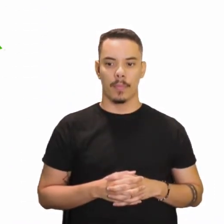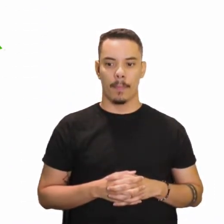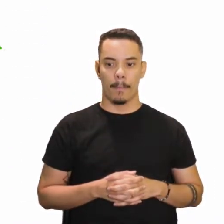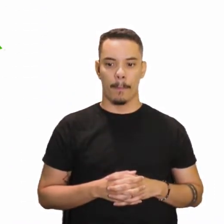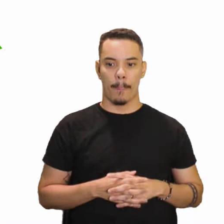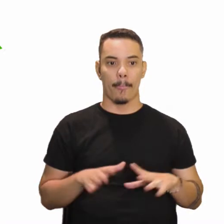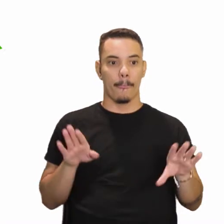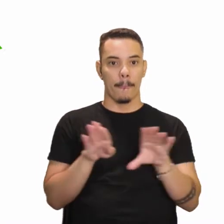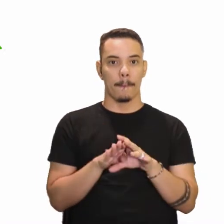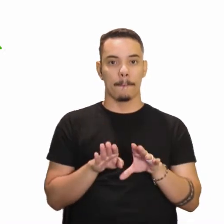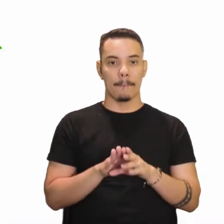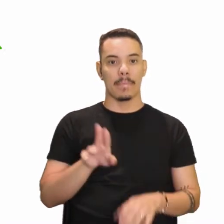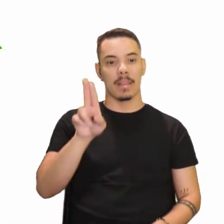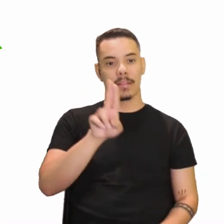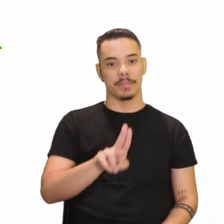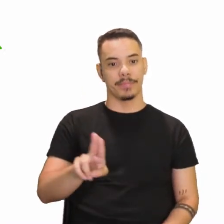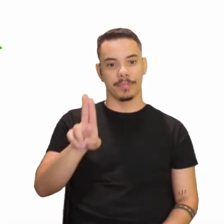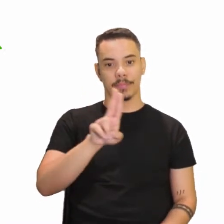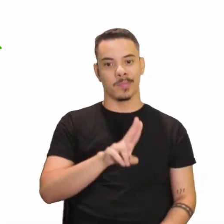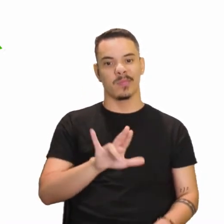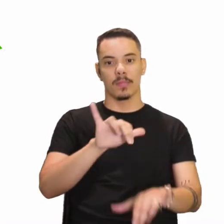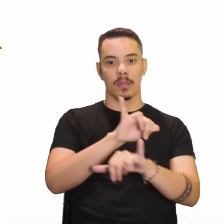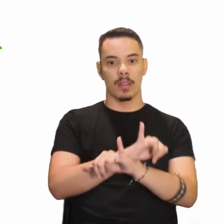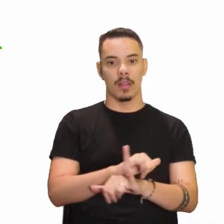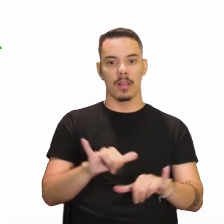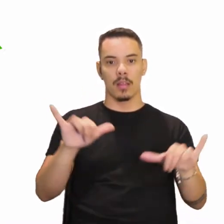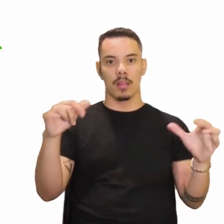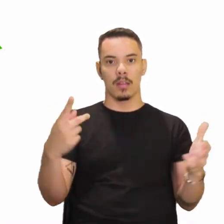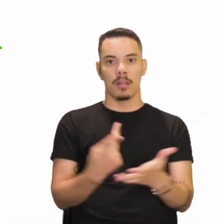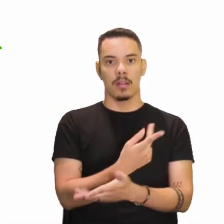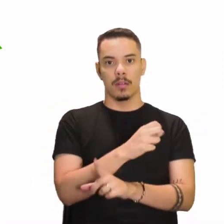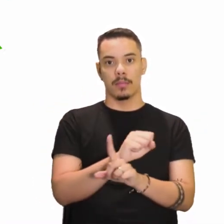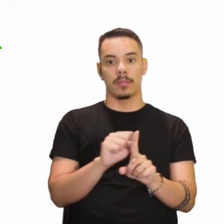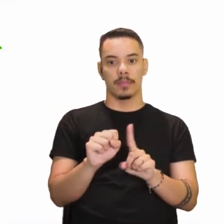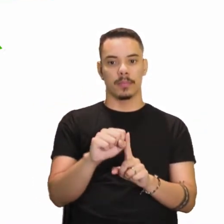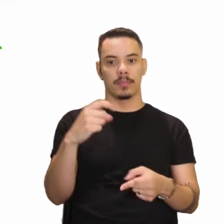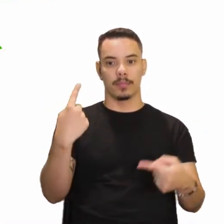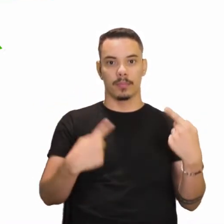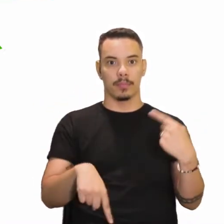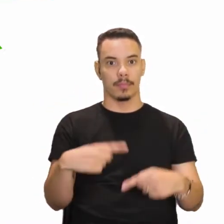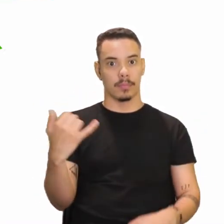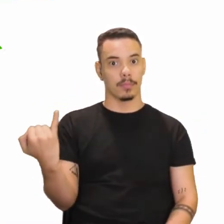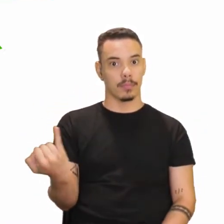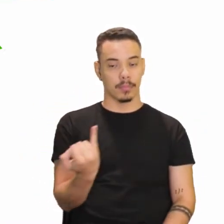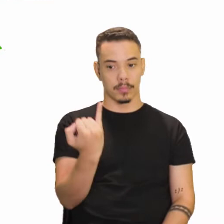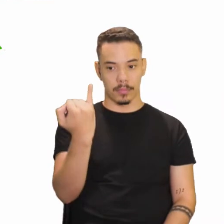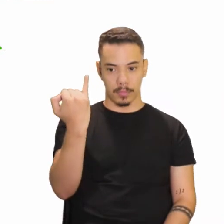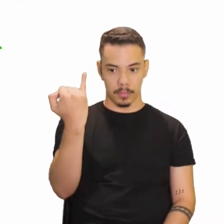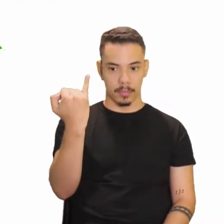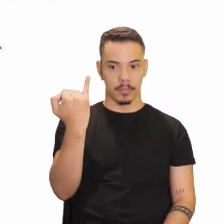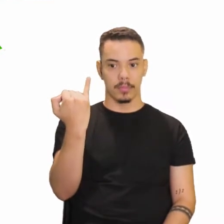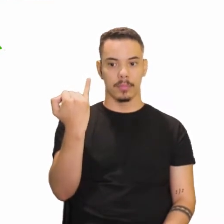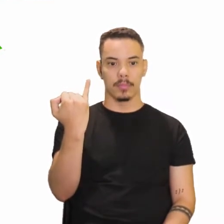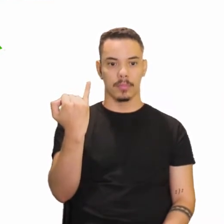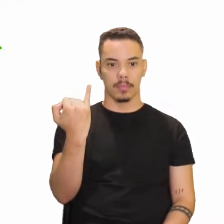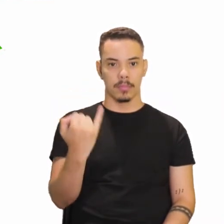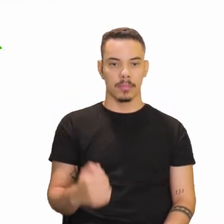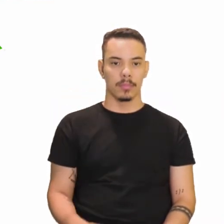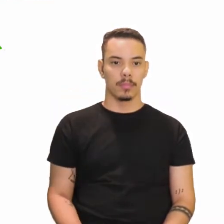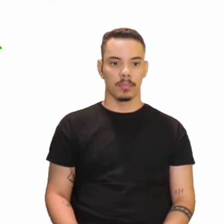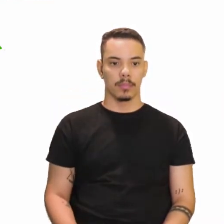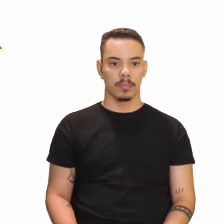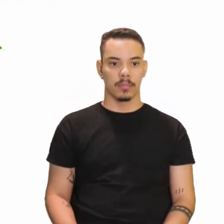é usada em uma notícia que retrata um fato social político de relevância que